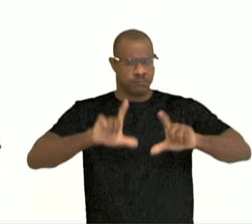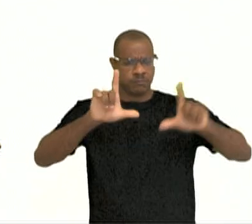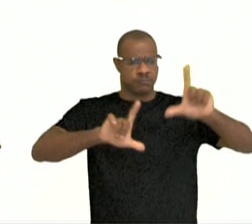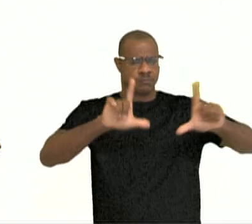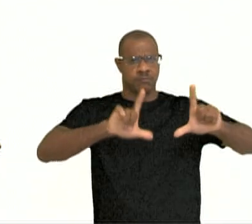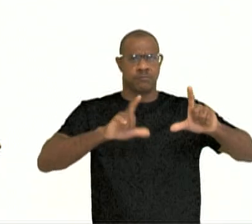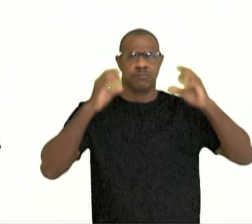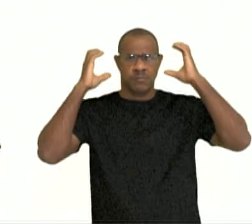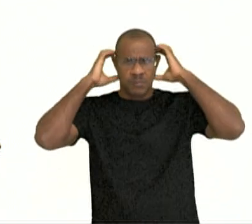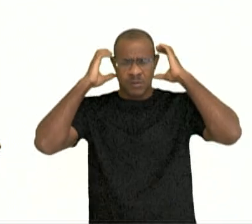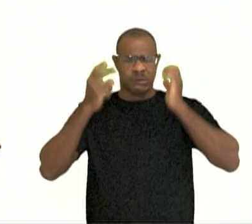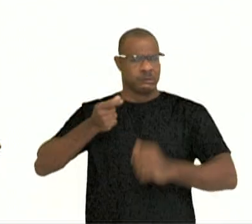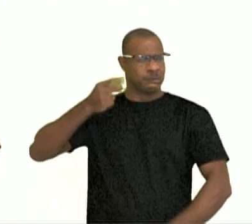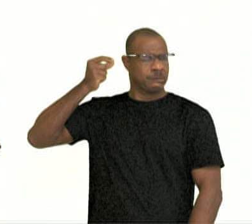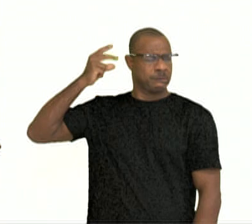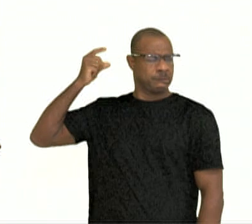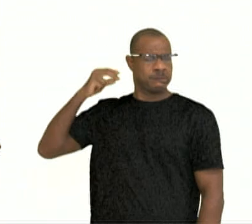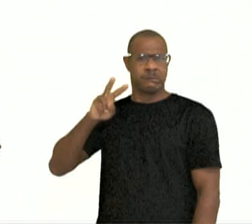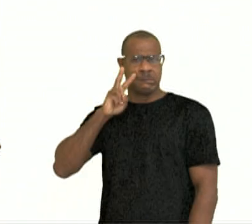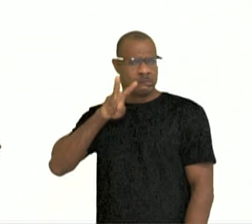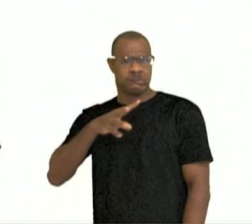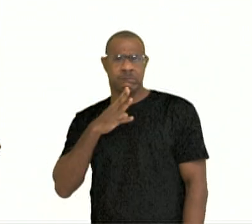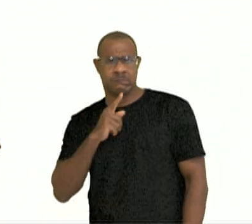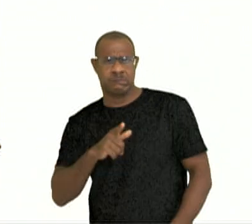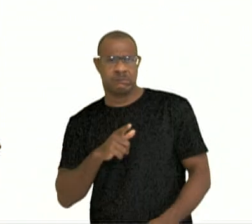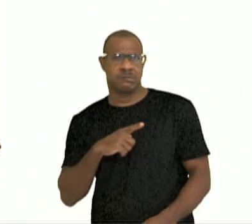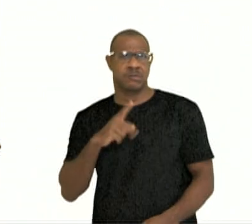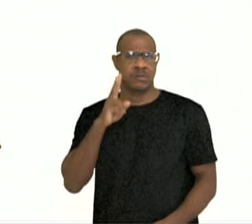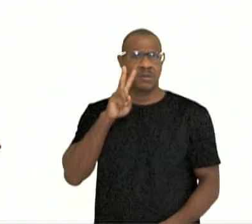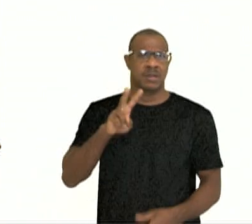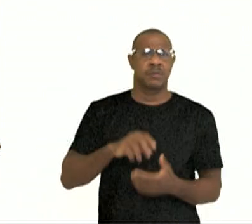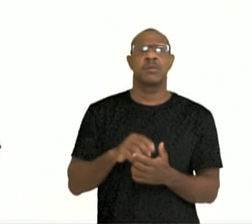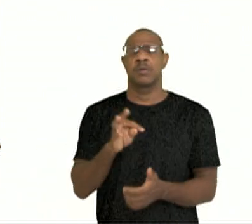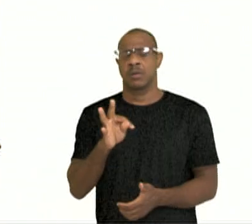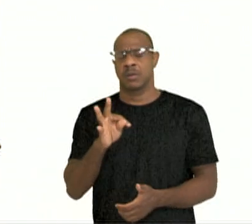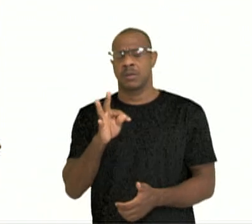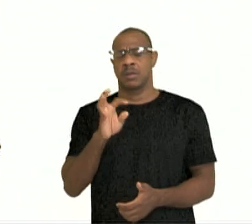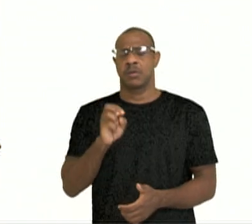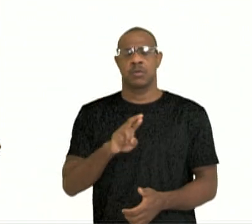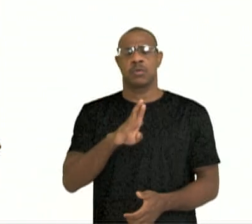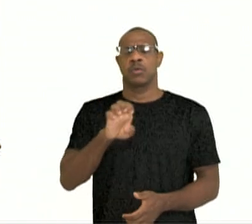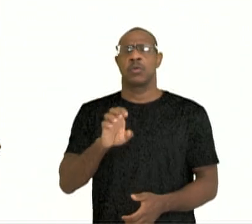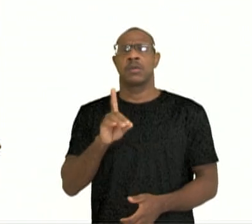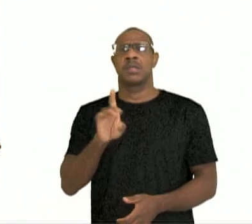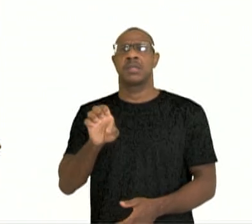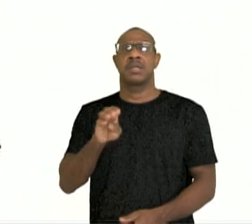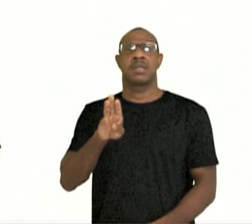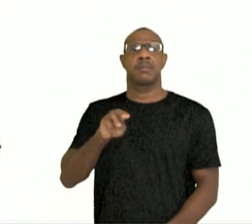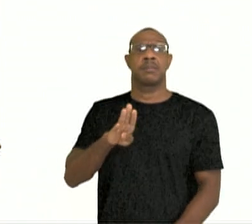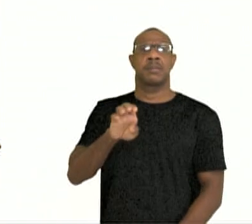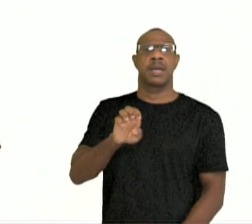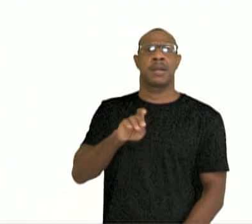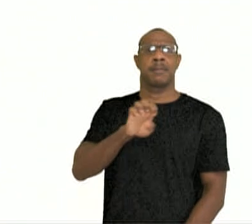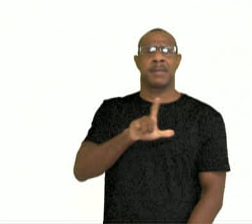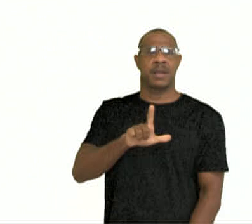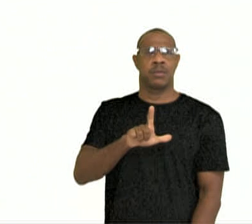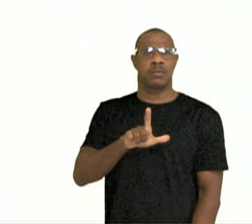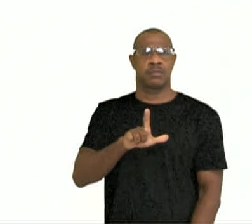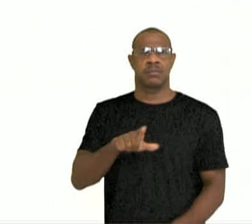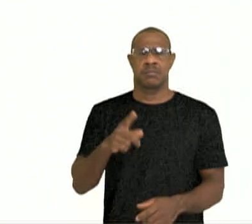e rádios antigos? Você sabe o que é uma Torre de Babel? E já ouviu falar em Babel